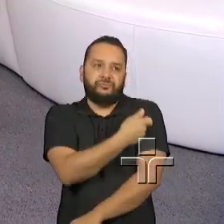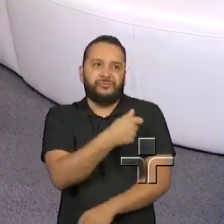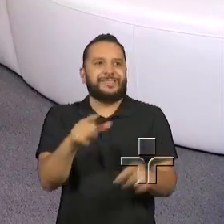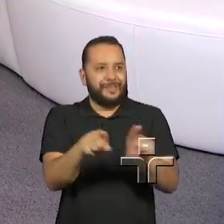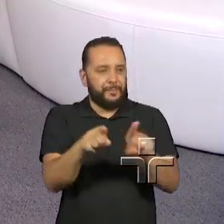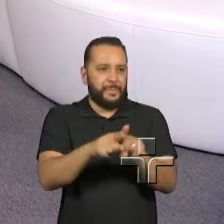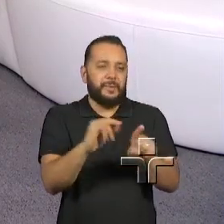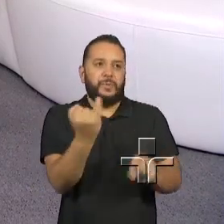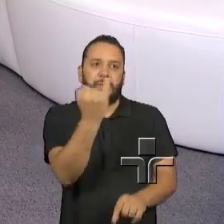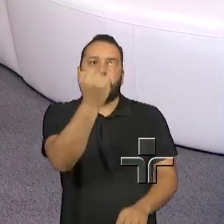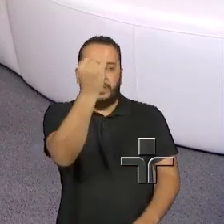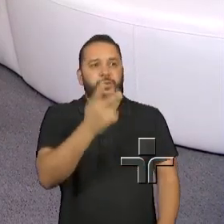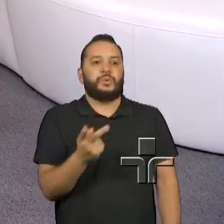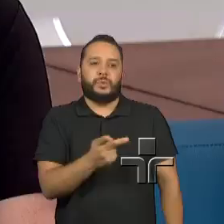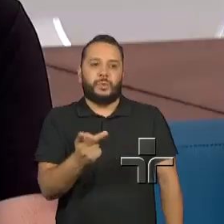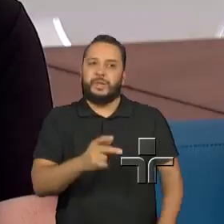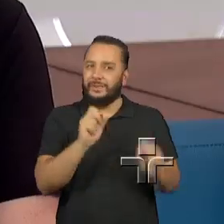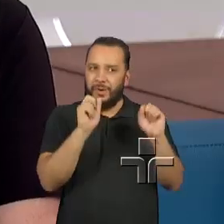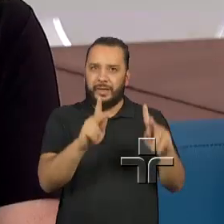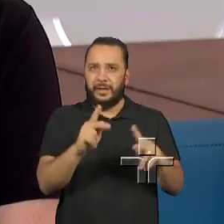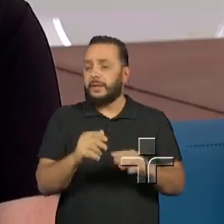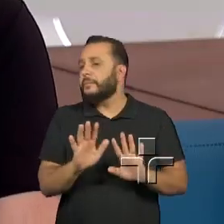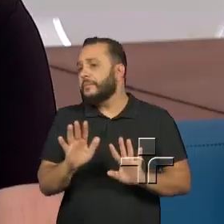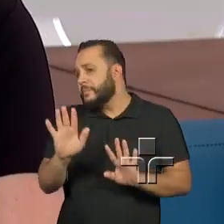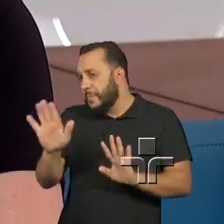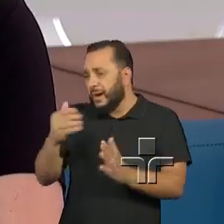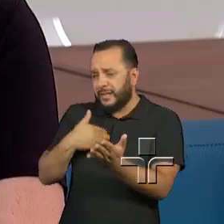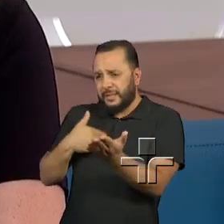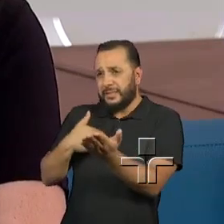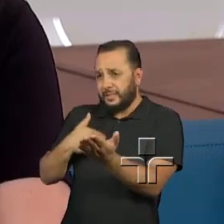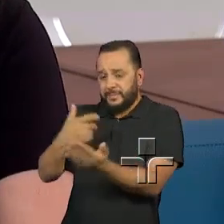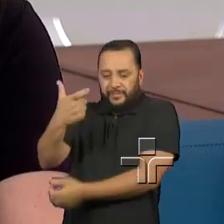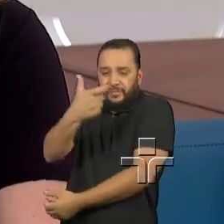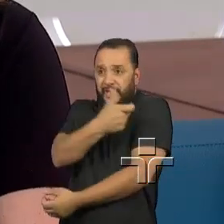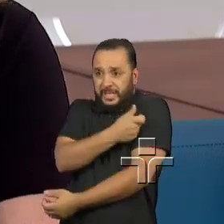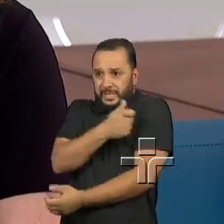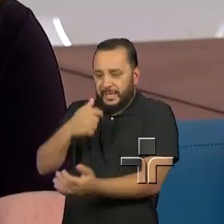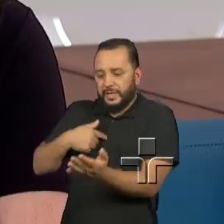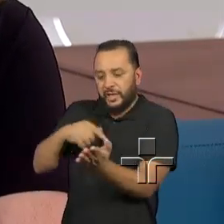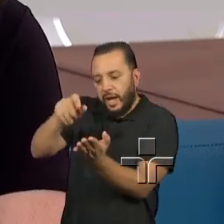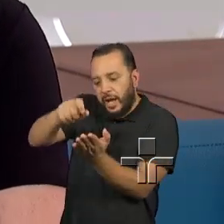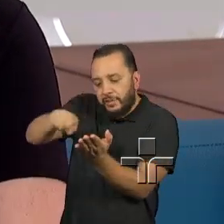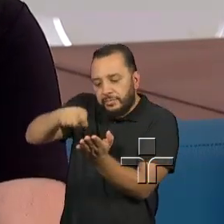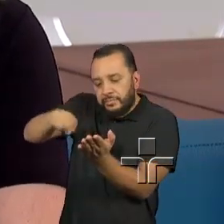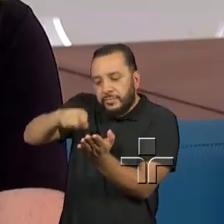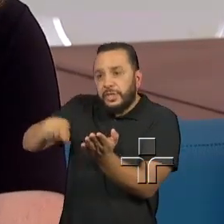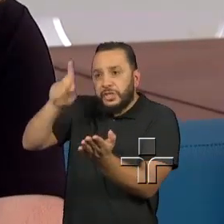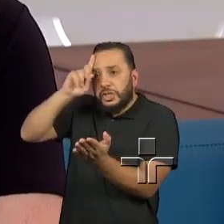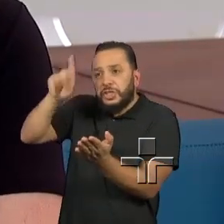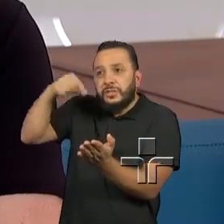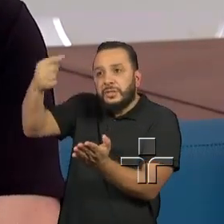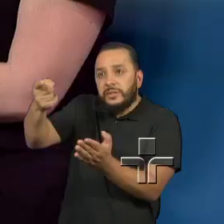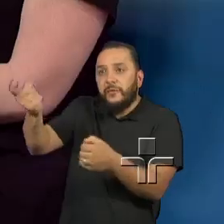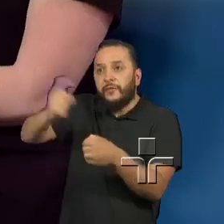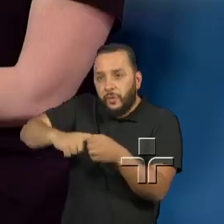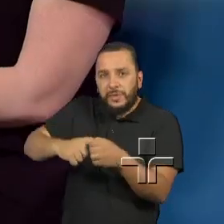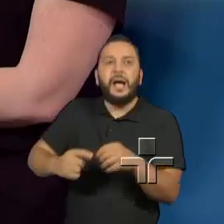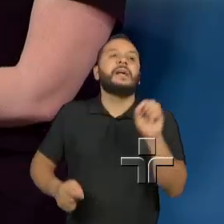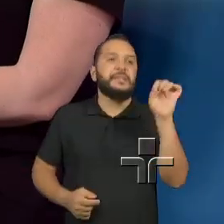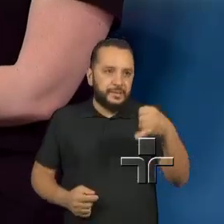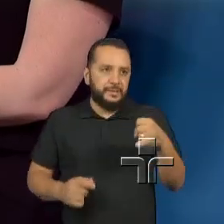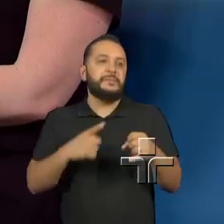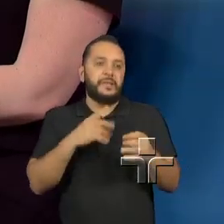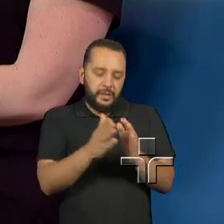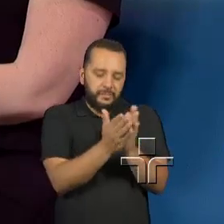também. Então os dois estão em dia. E normalmente quando dá a vacina, eles anotam lá quando que é a próxima dose, né? Fica anotado, fica na